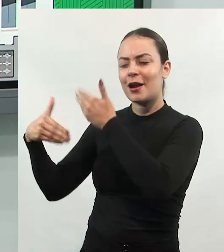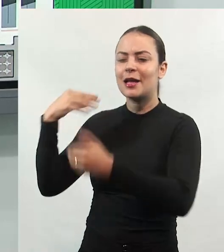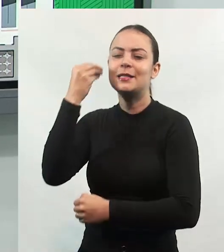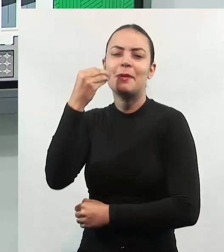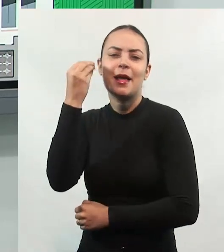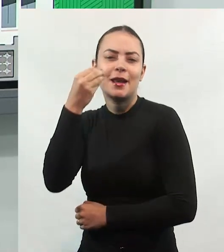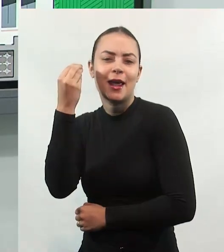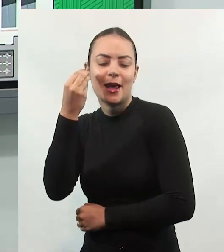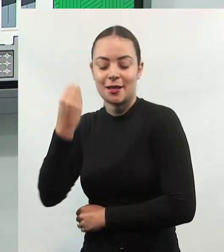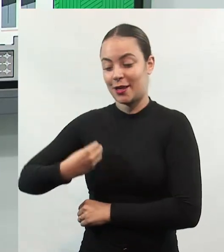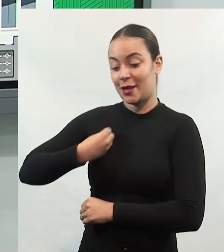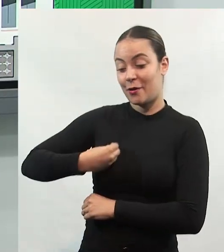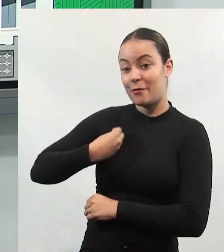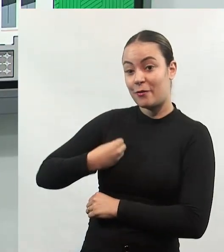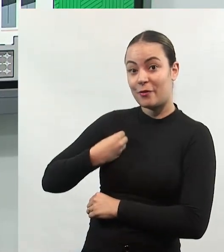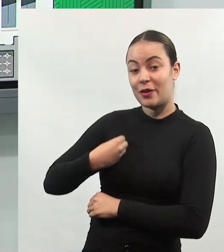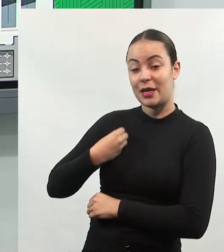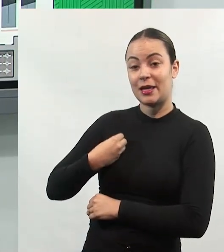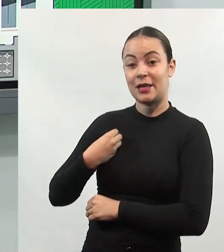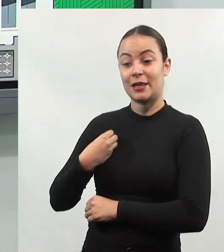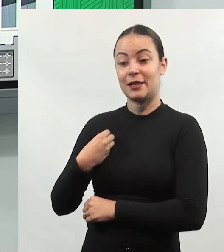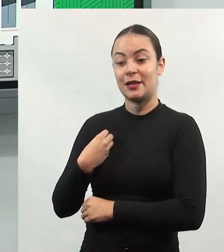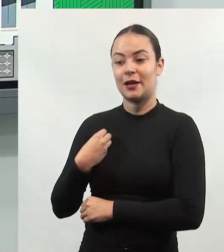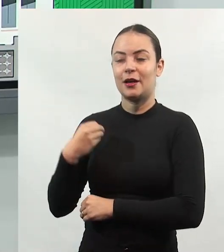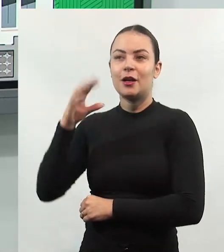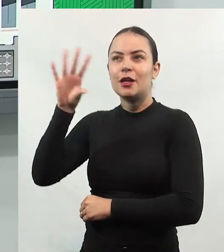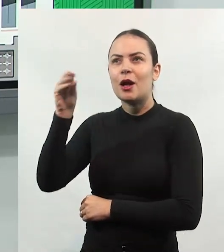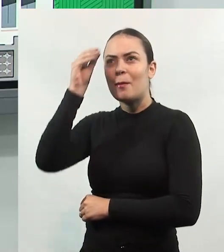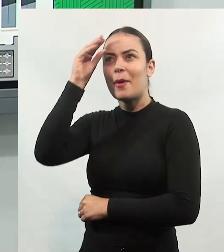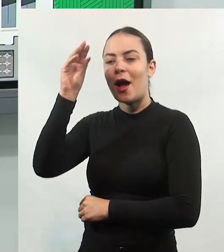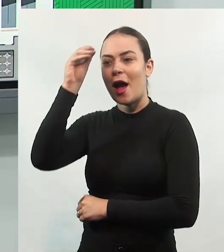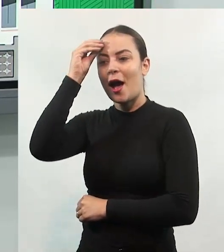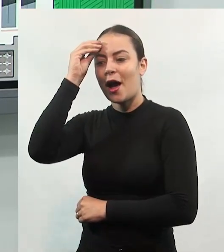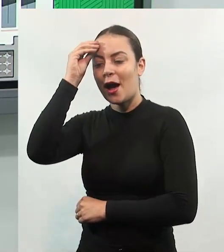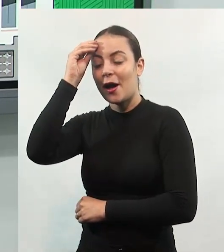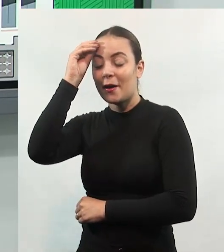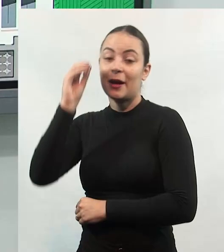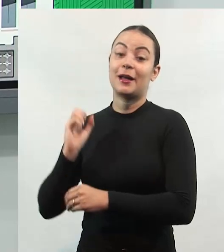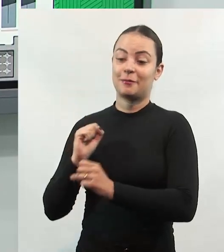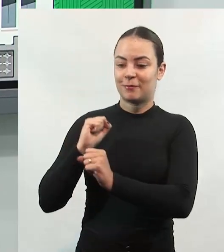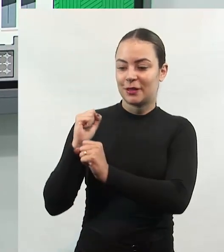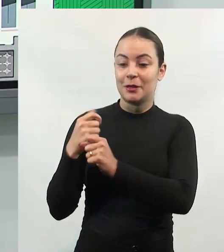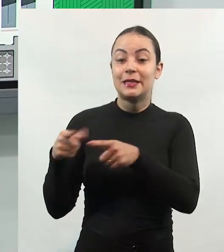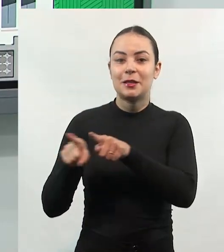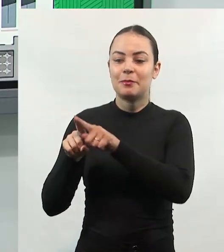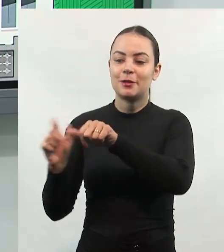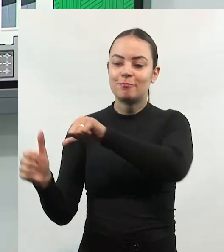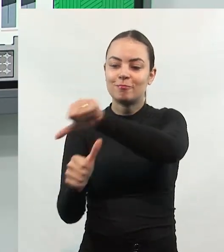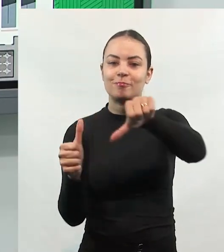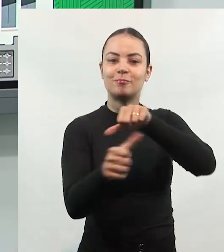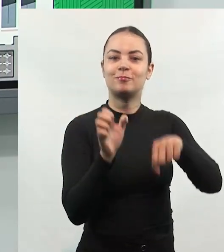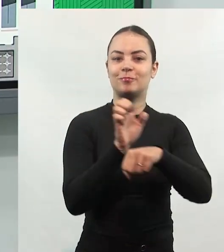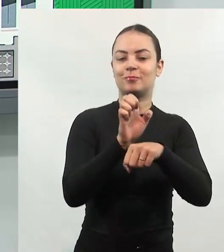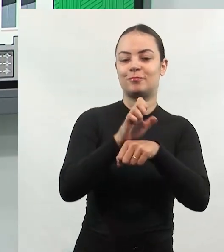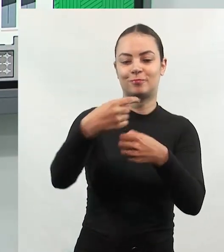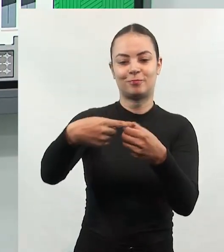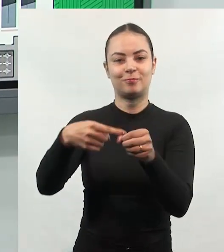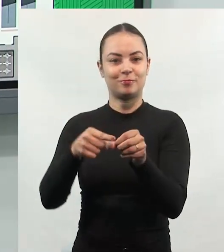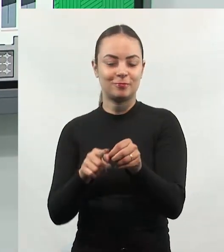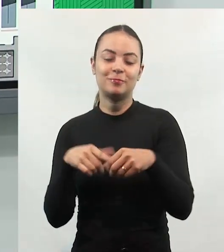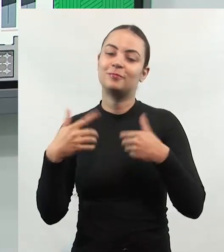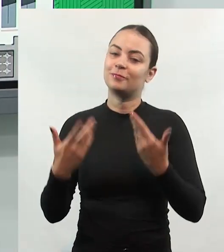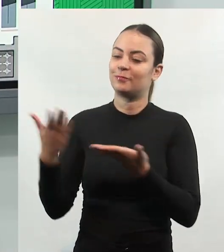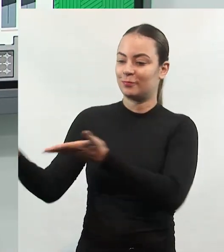e na construção do nosso estado e do nosso município. E para isso nós convidamos ex-alunas para trazer aqui as suas